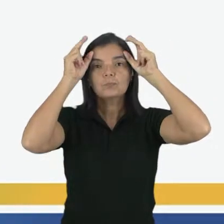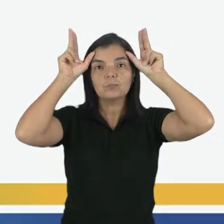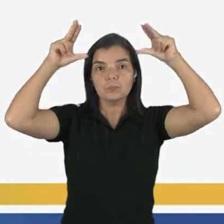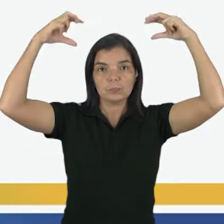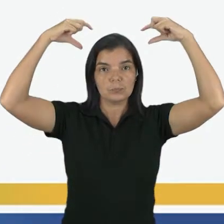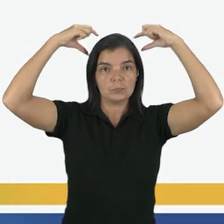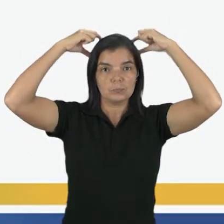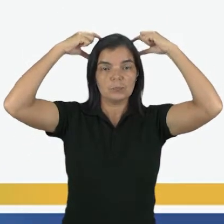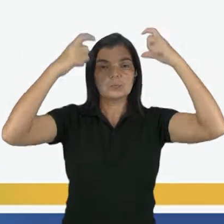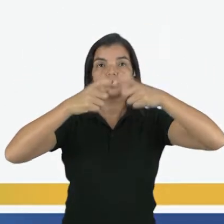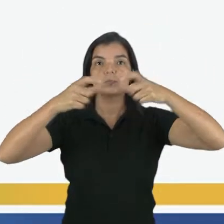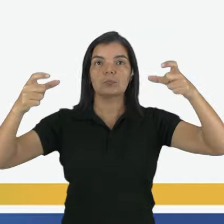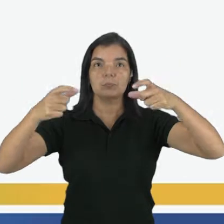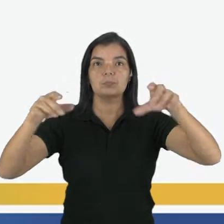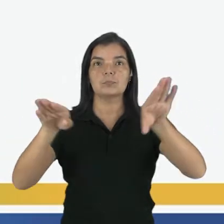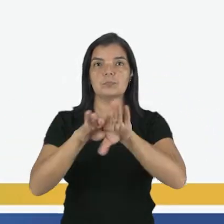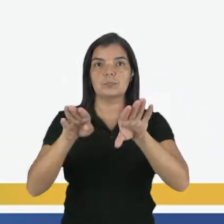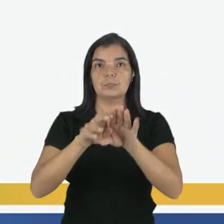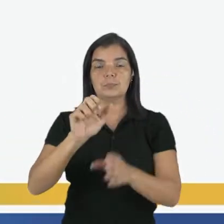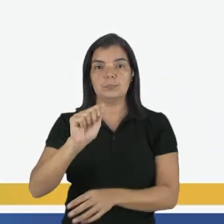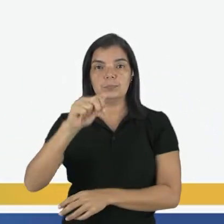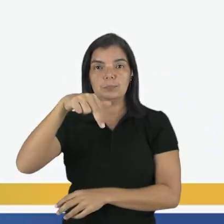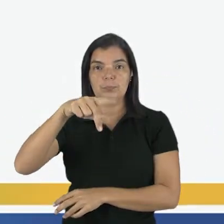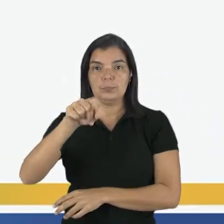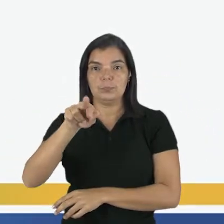a Cassiopeia e a Andrômeda.